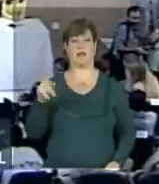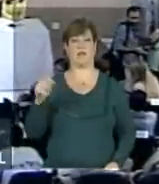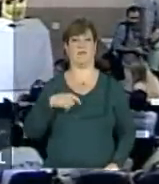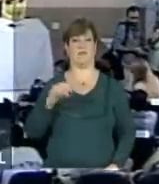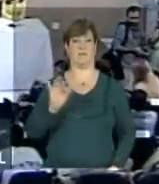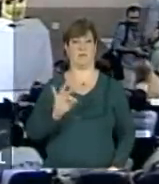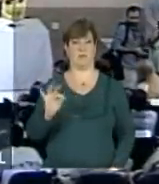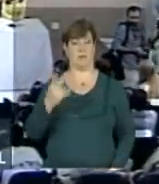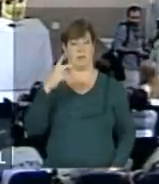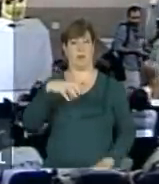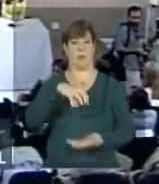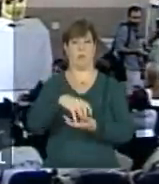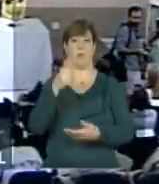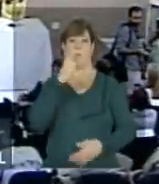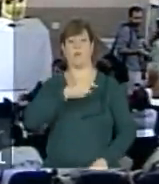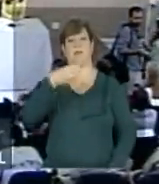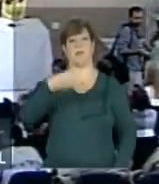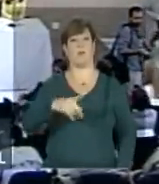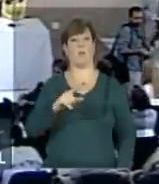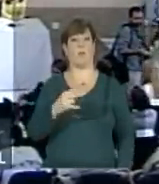equipe classificada em terceiro lugar.